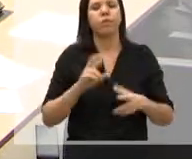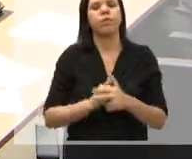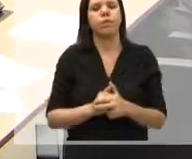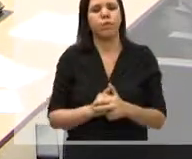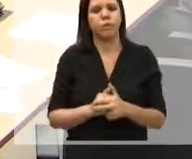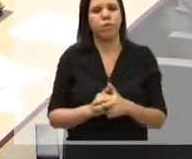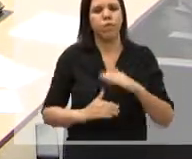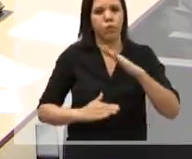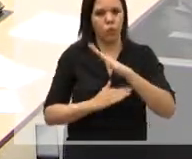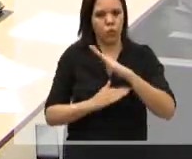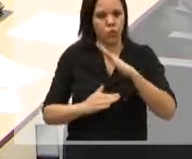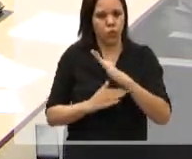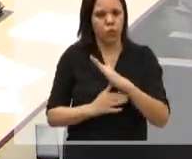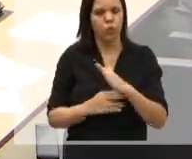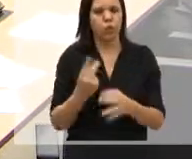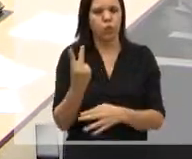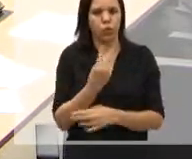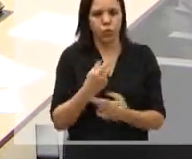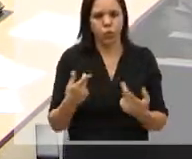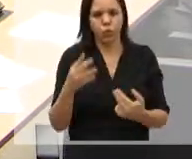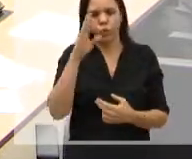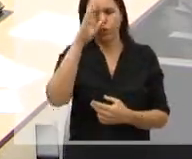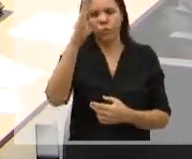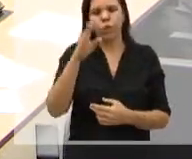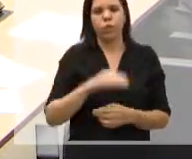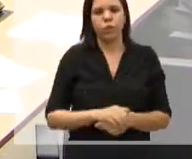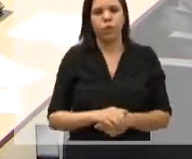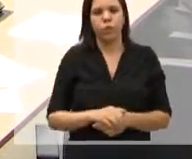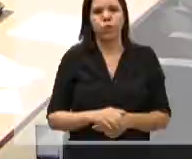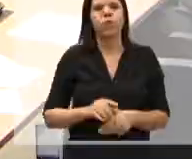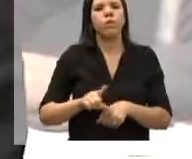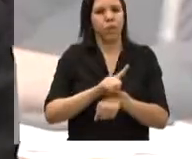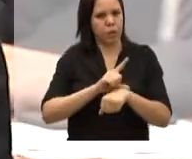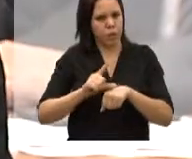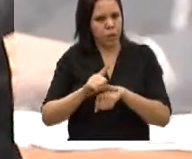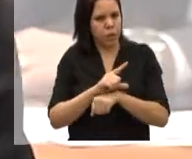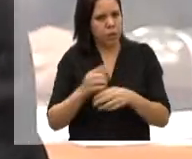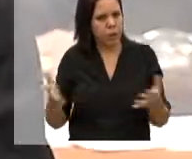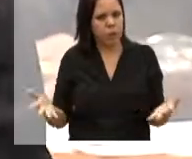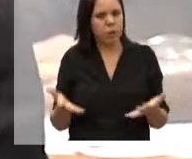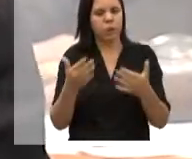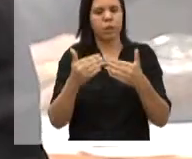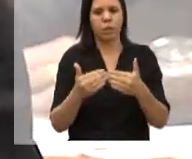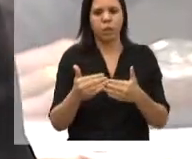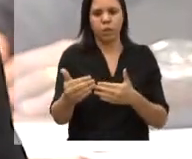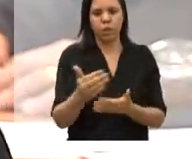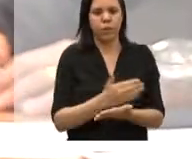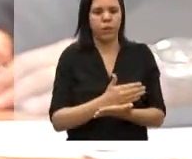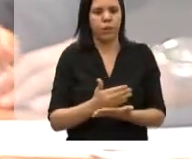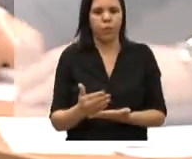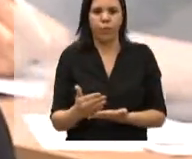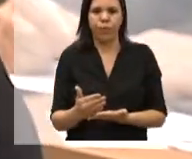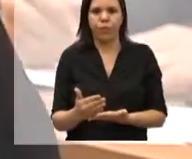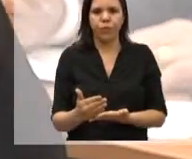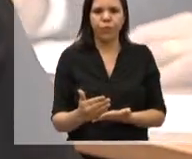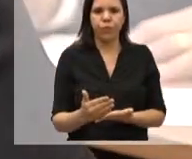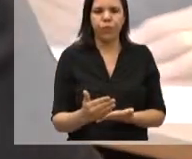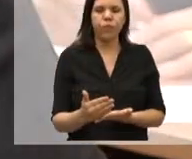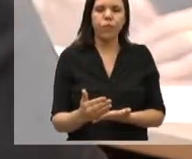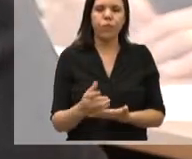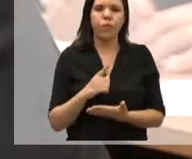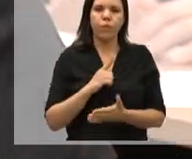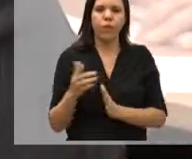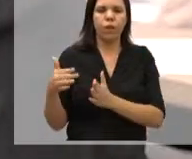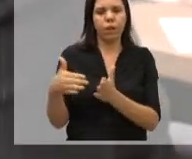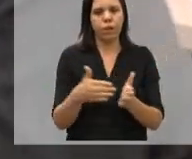2 situações que são fundamentais também para o Poder Legislativo. A partir do momento que a gente começa a trilhar um